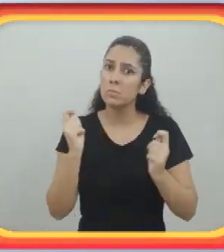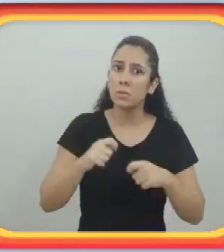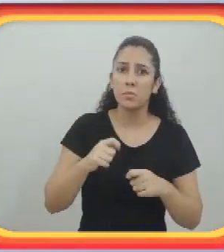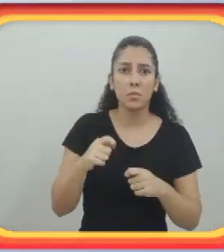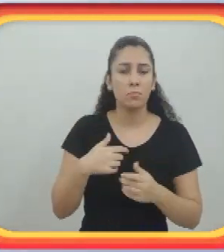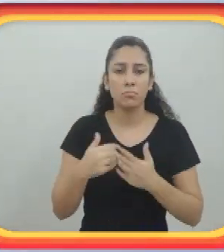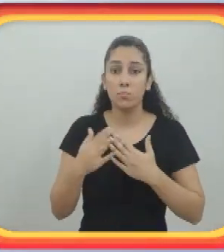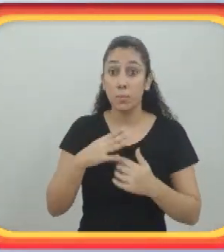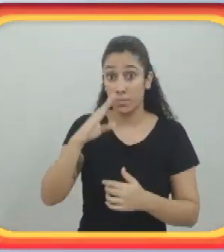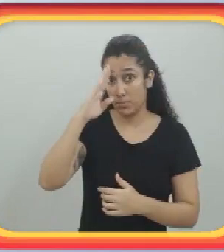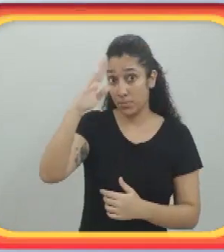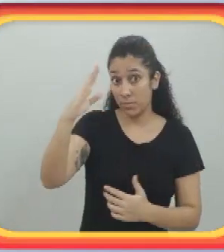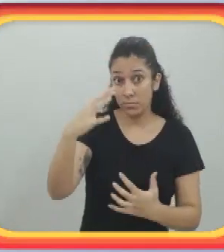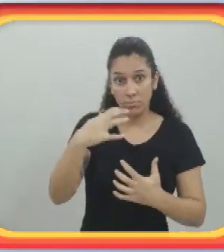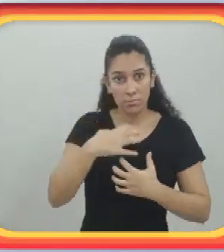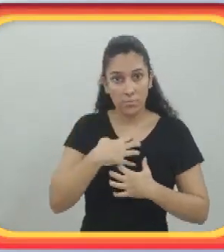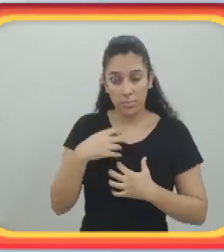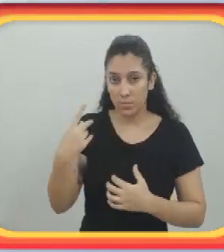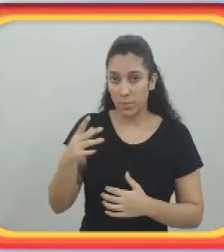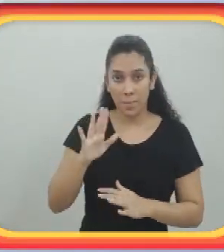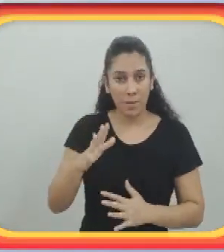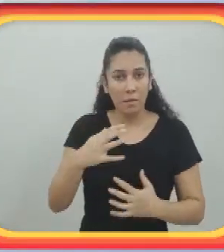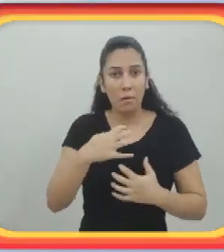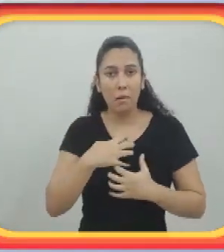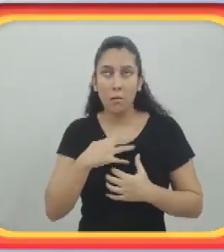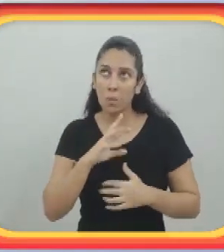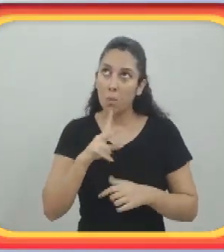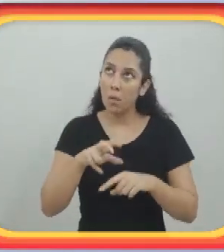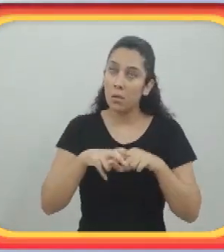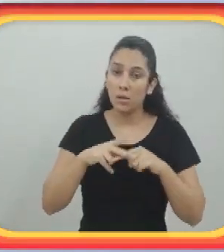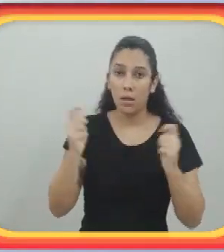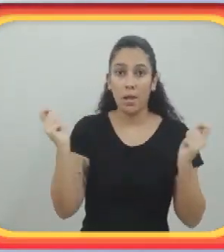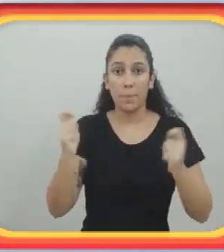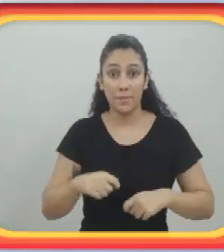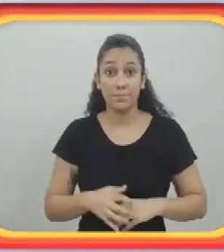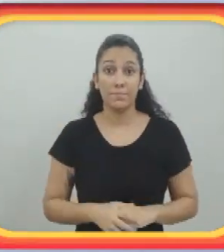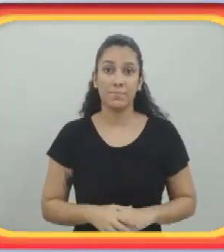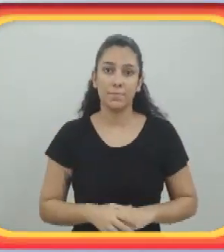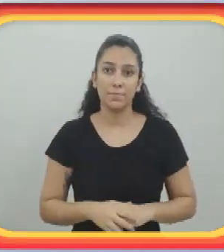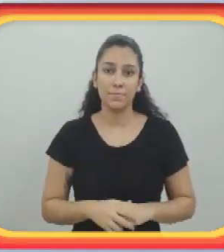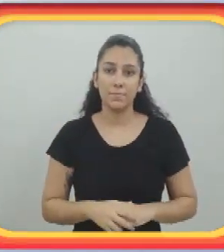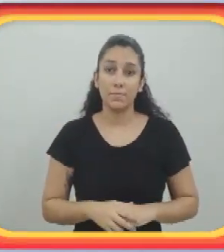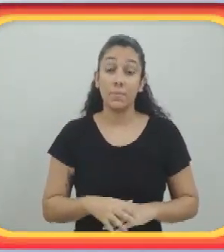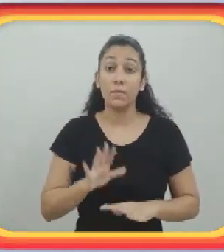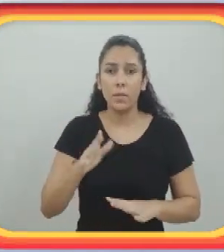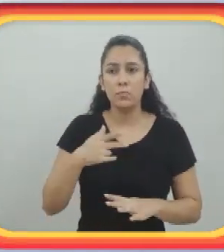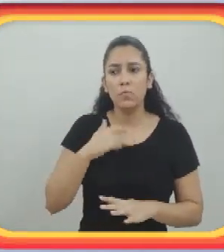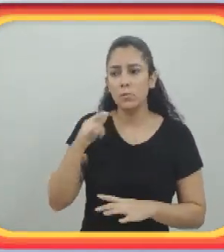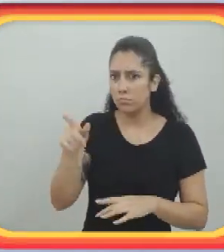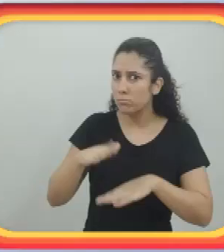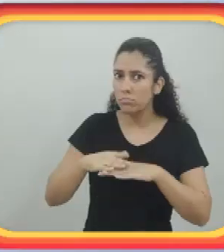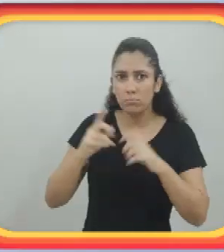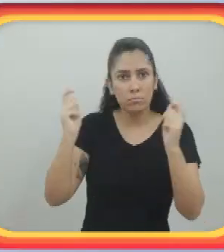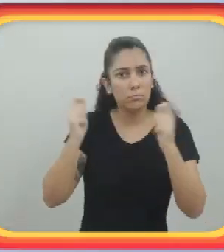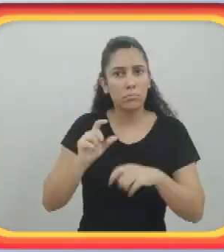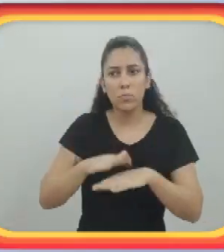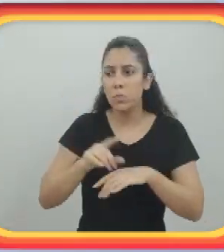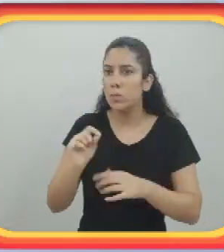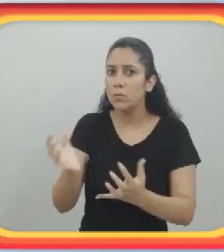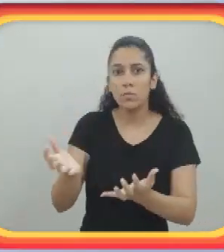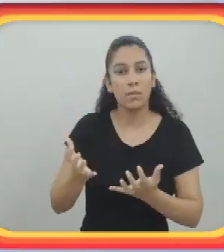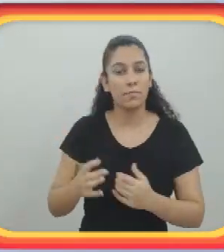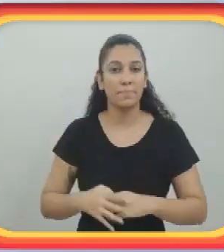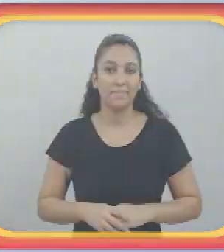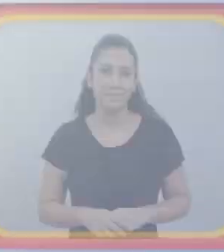o que ele queria, né? Para não ter assim a sensação de achar que ele não é capaz. Eu falava com ele que ele era capaz do que